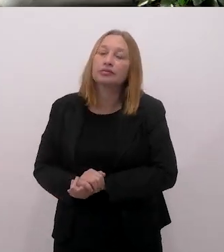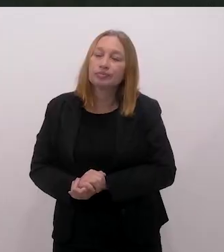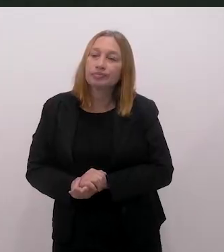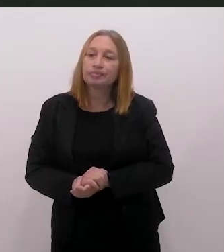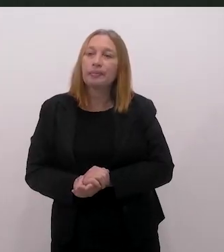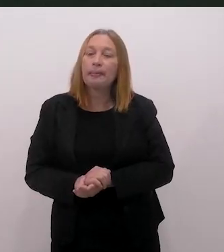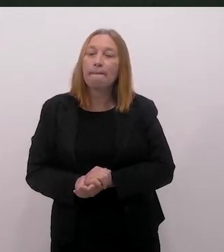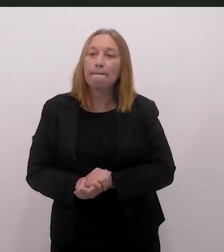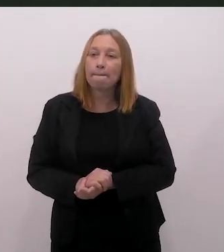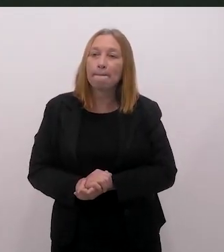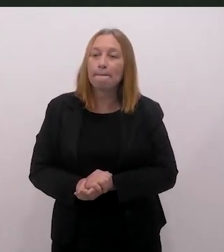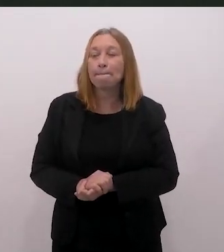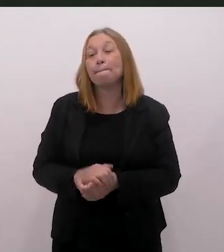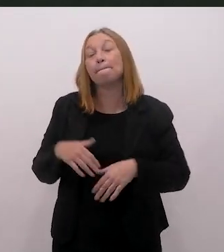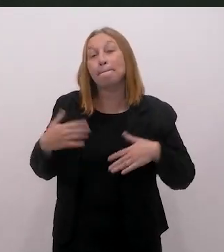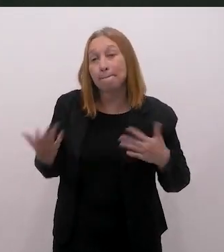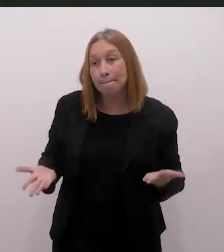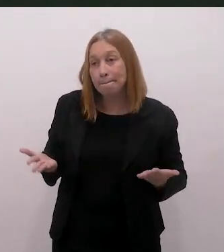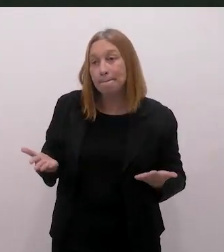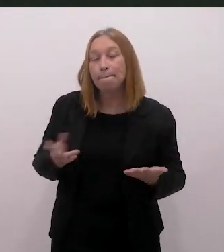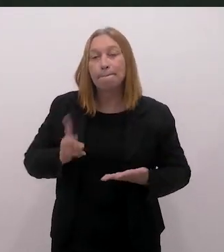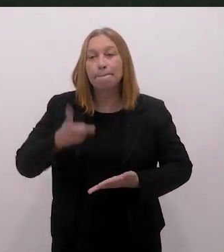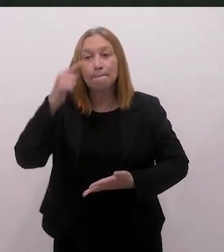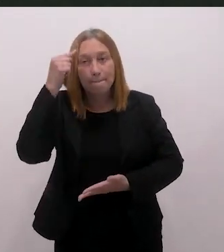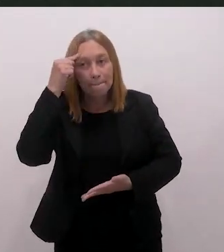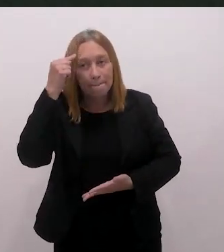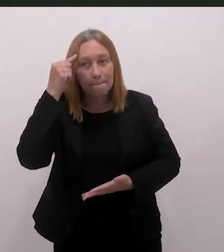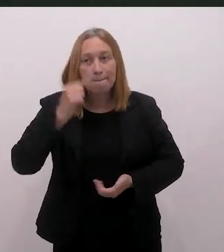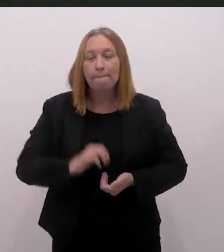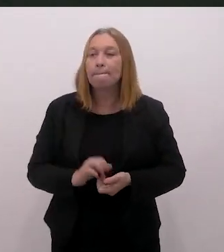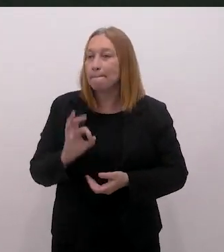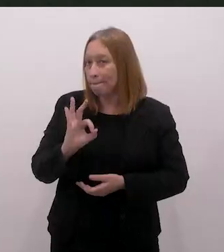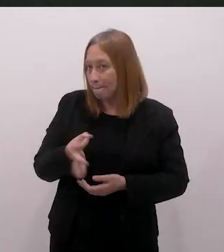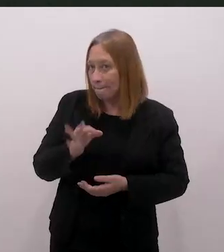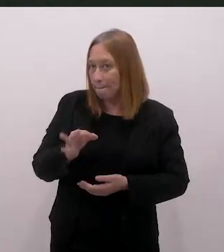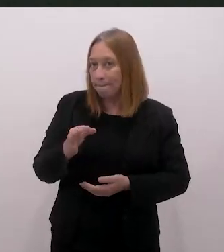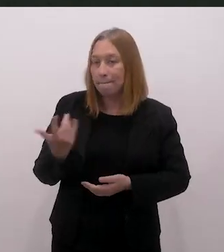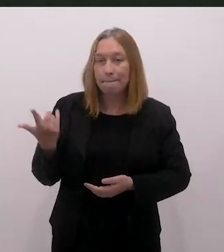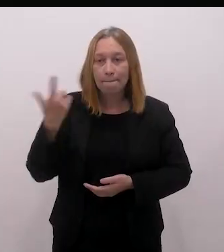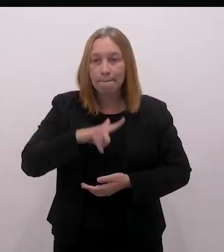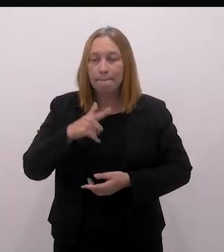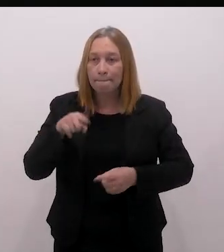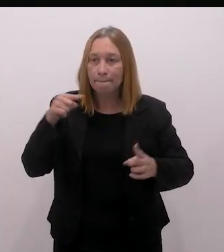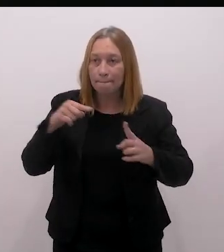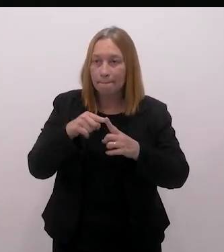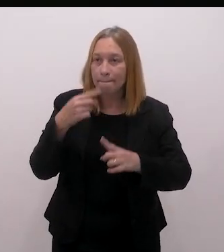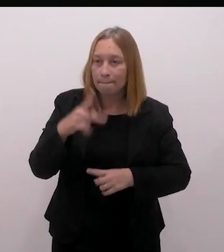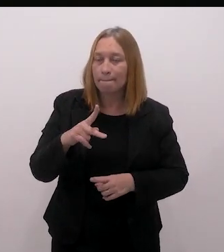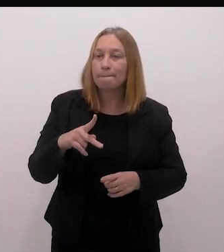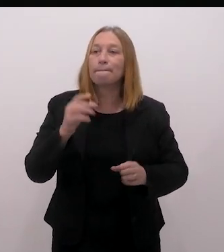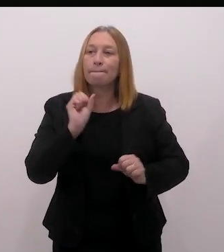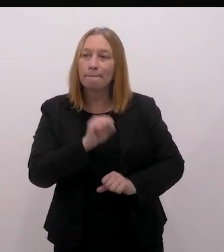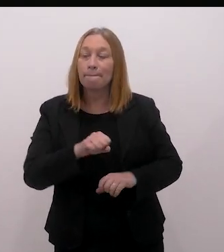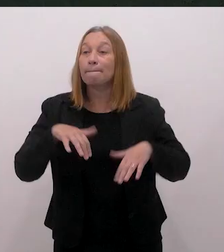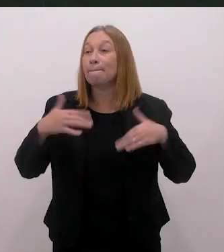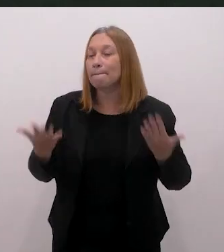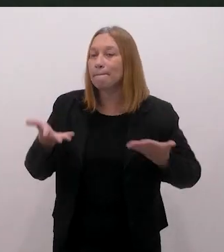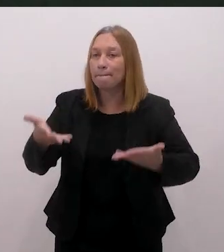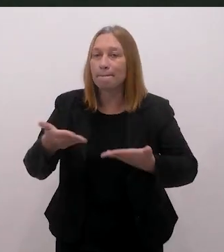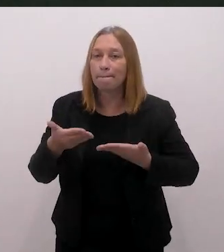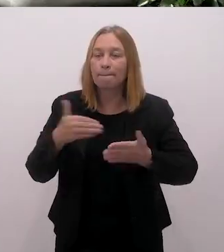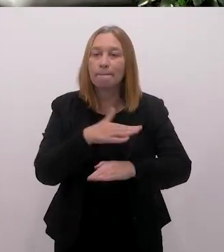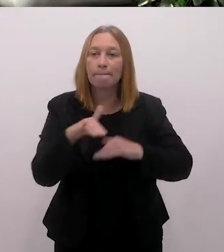ali o que ele propõe, né? Então, a gente sempre pensou nisso. Então, de certa forma, alcançou o seu objetivo.